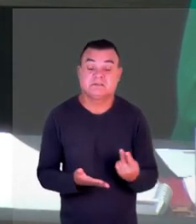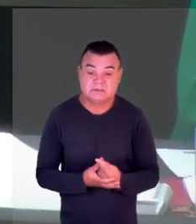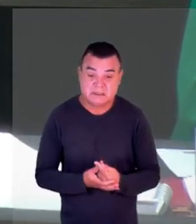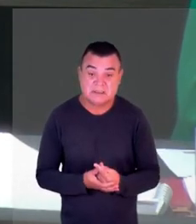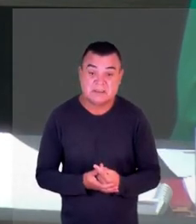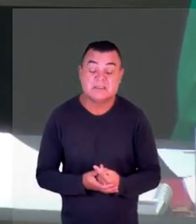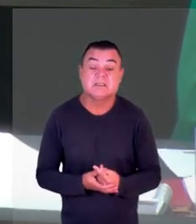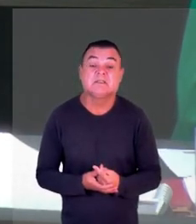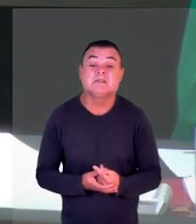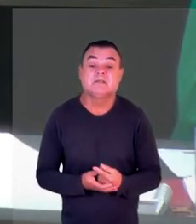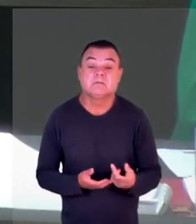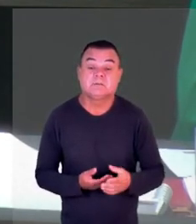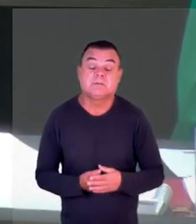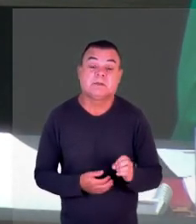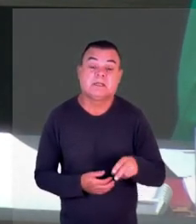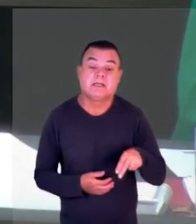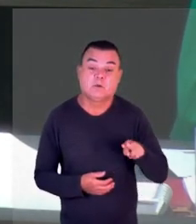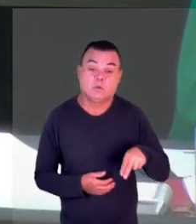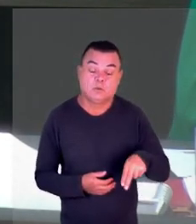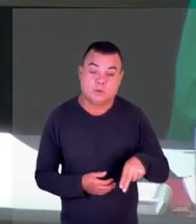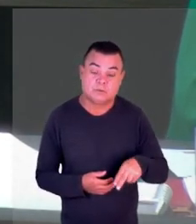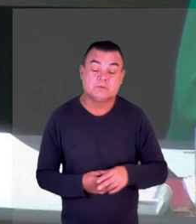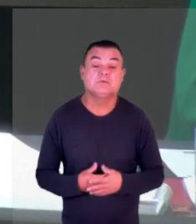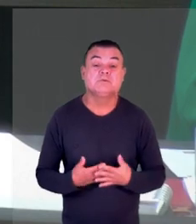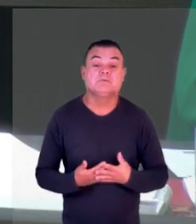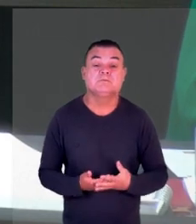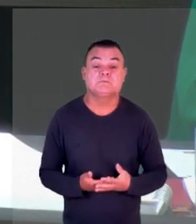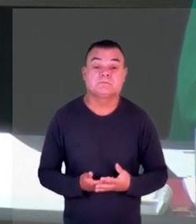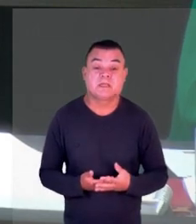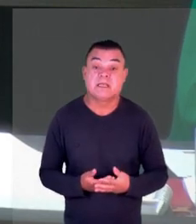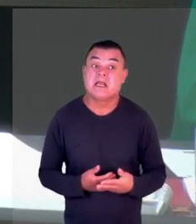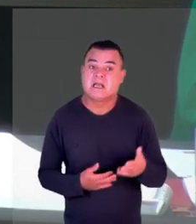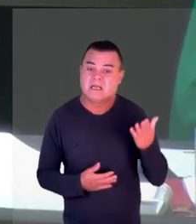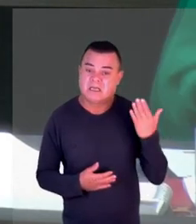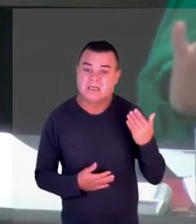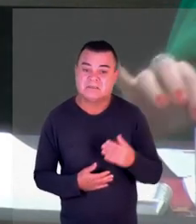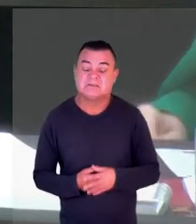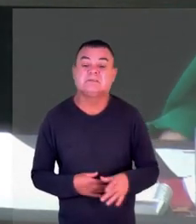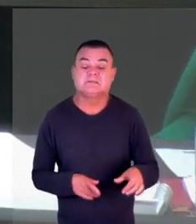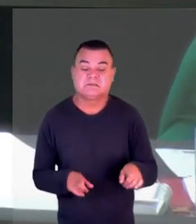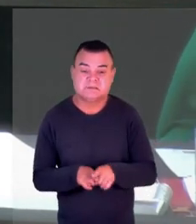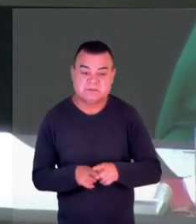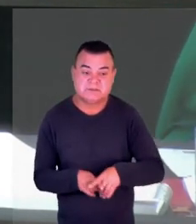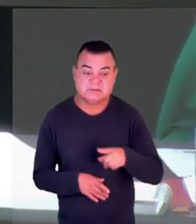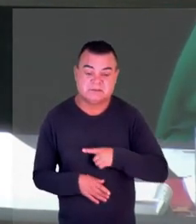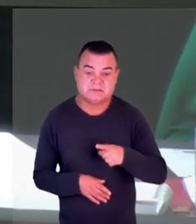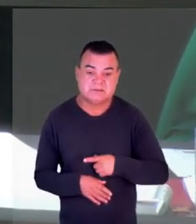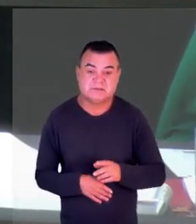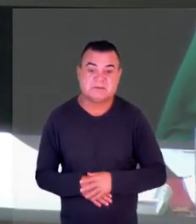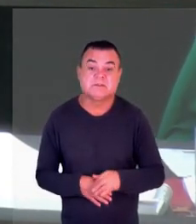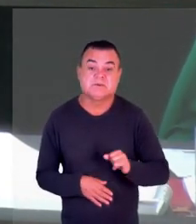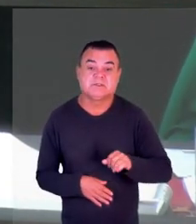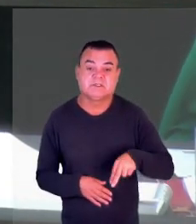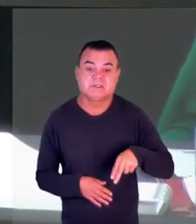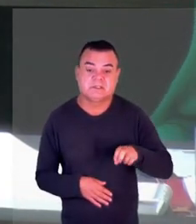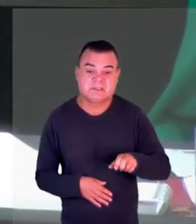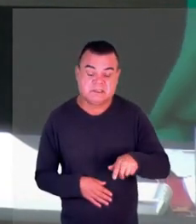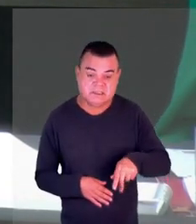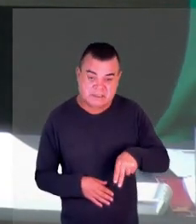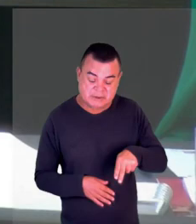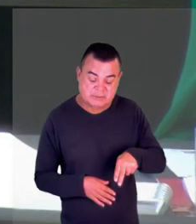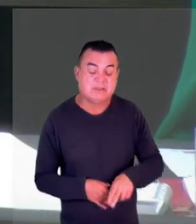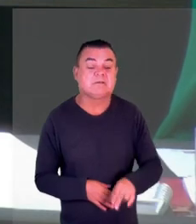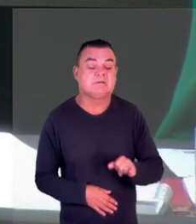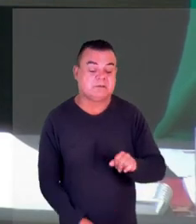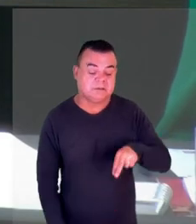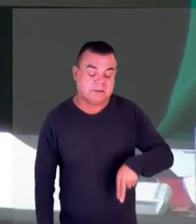época eu acho que era ela Vico e na mesma época tinha o inquérito civil público guarda-chuva do penai que também era uma atuação